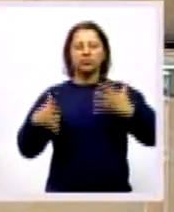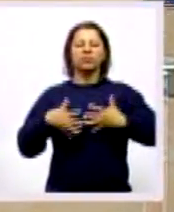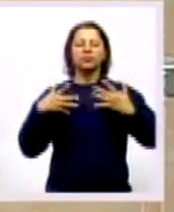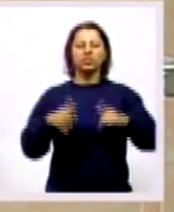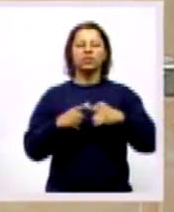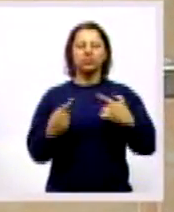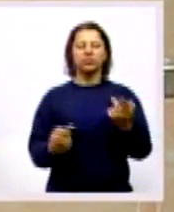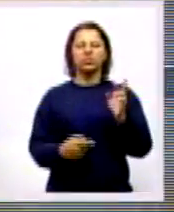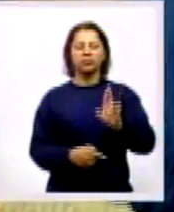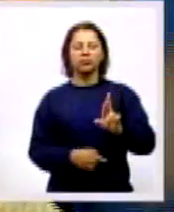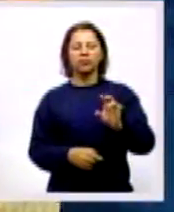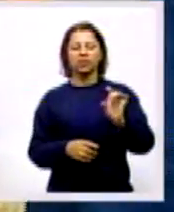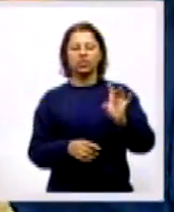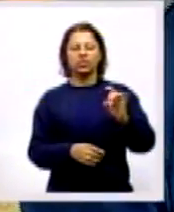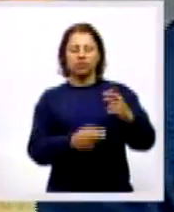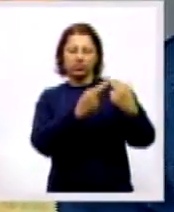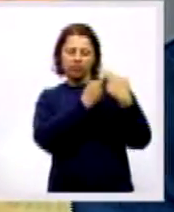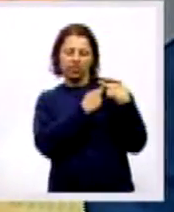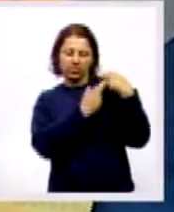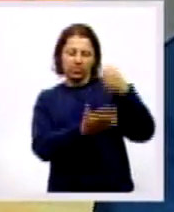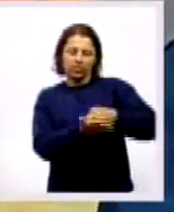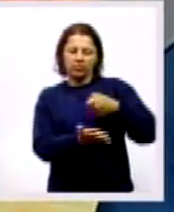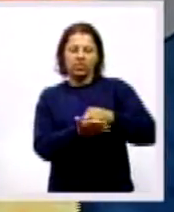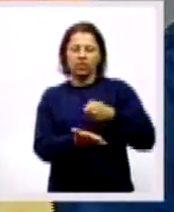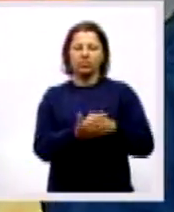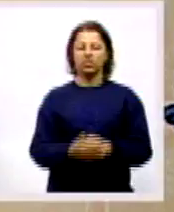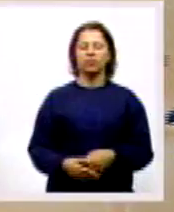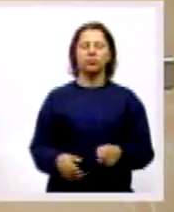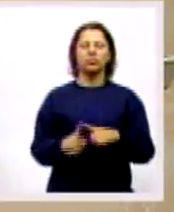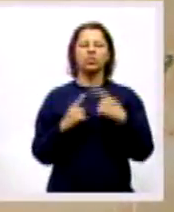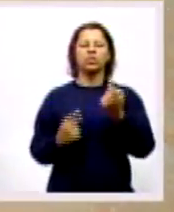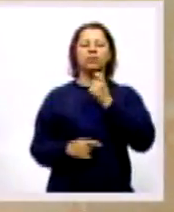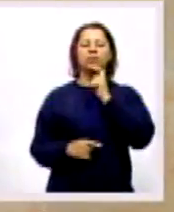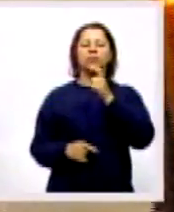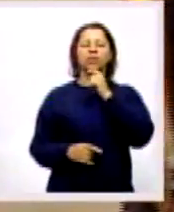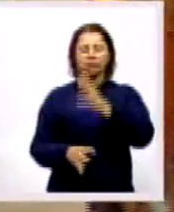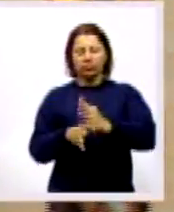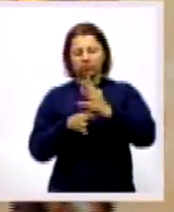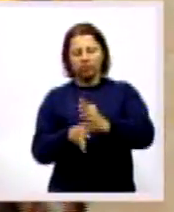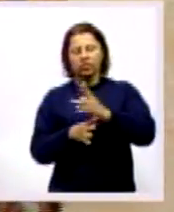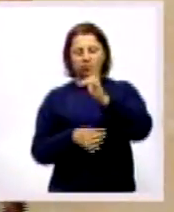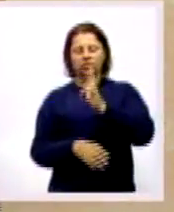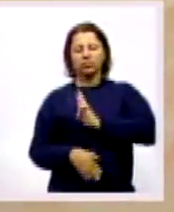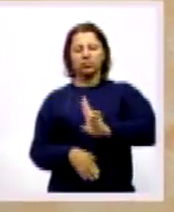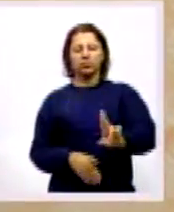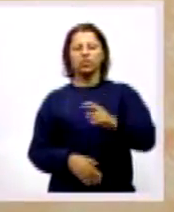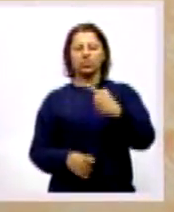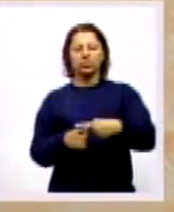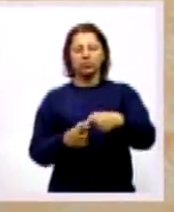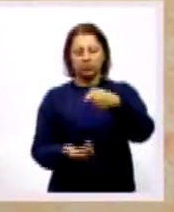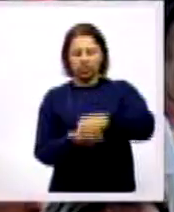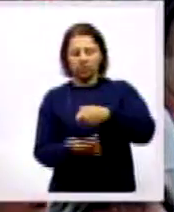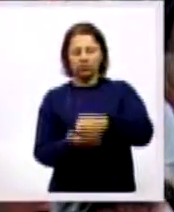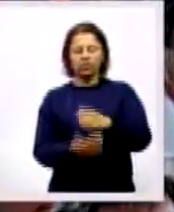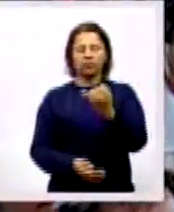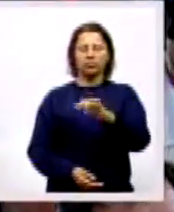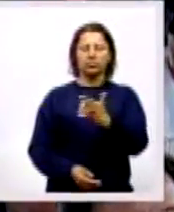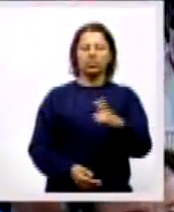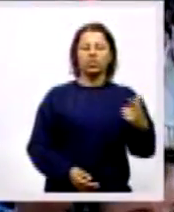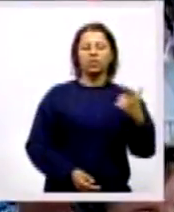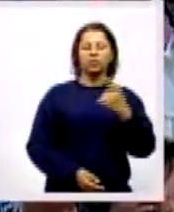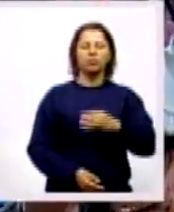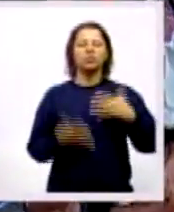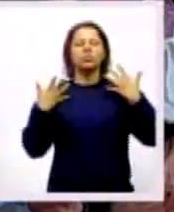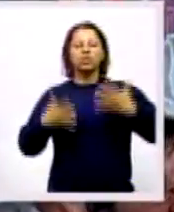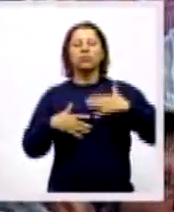na responsabilidade da obrigação. Minha gente, ninguém aguenta a religião por obrigação, não. Se não tiver um pouquinho de